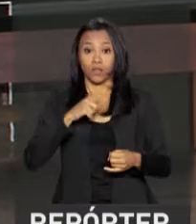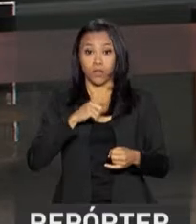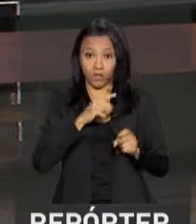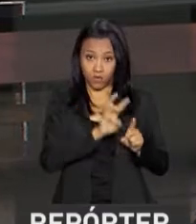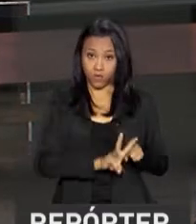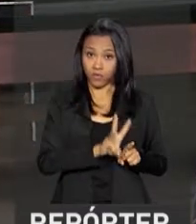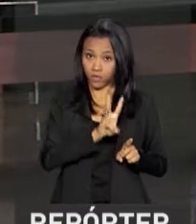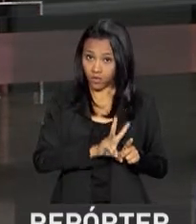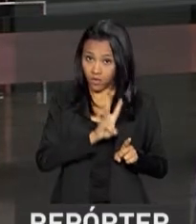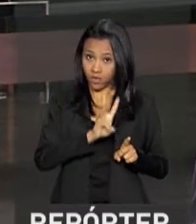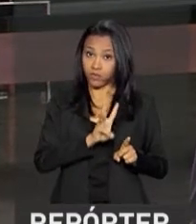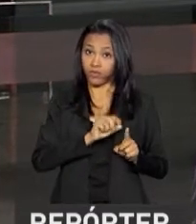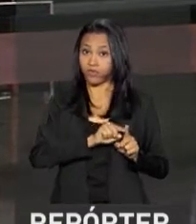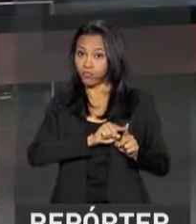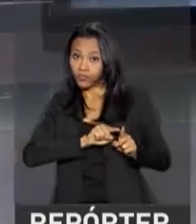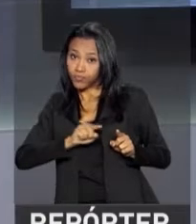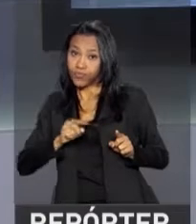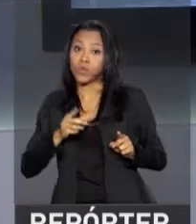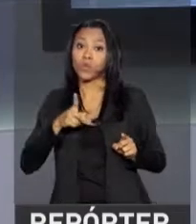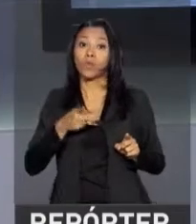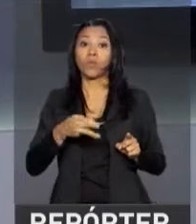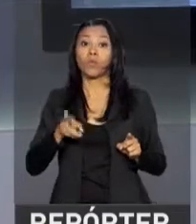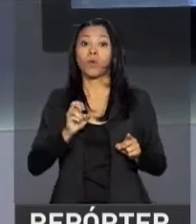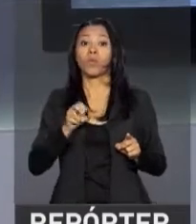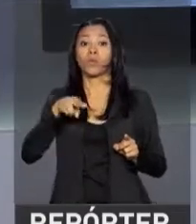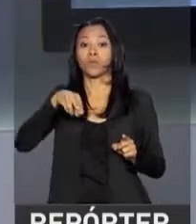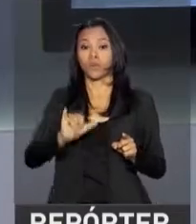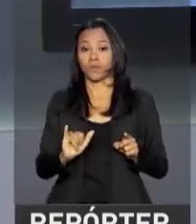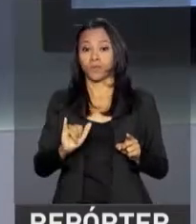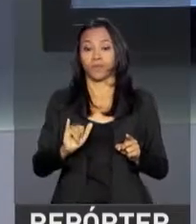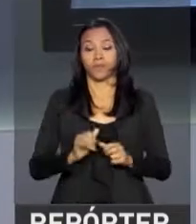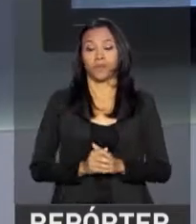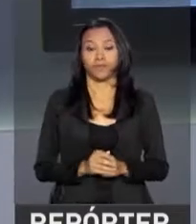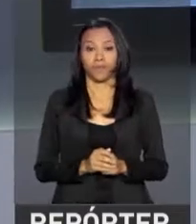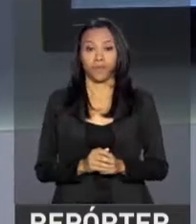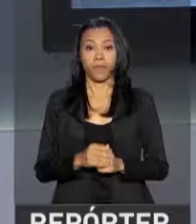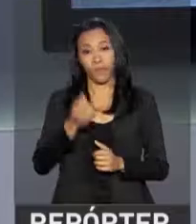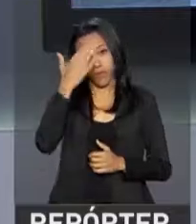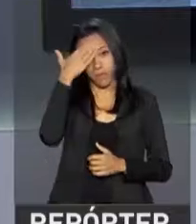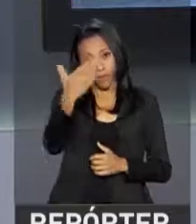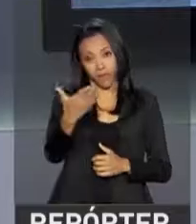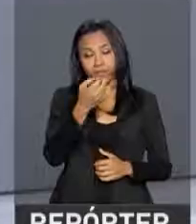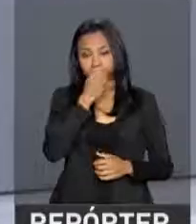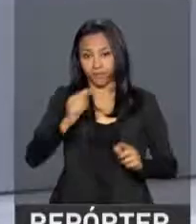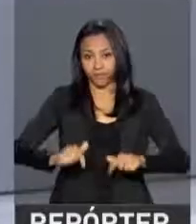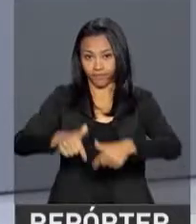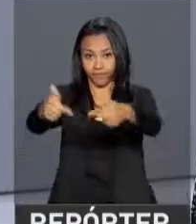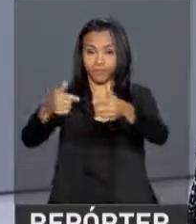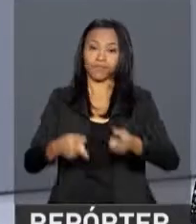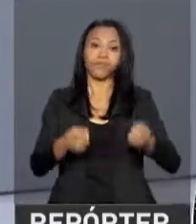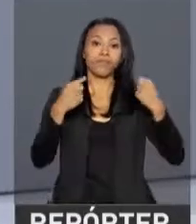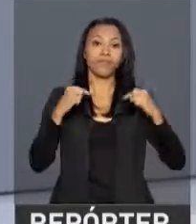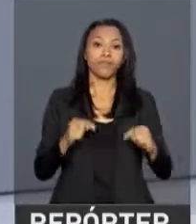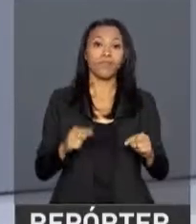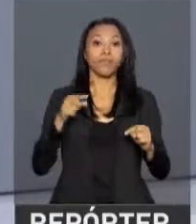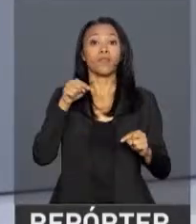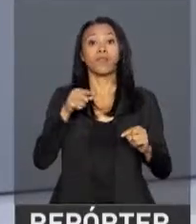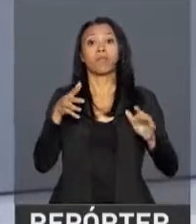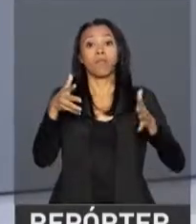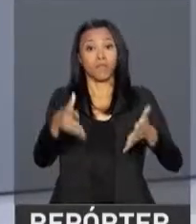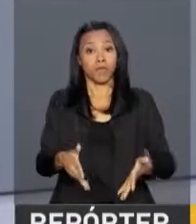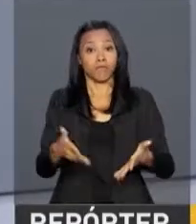prouni ponto mec.gov.br carol obrigada luana bom trabalho pra você e durante a participação